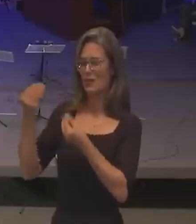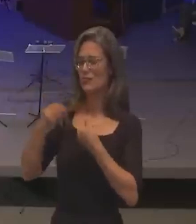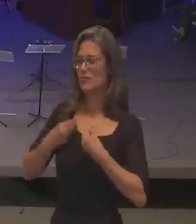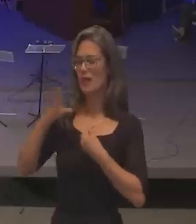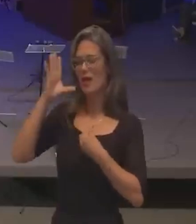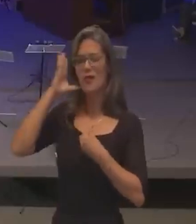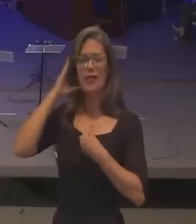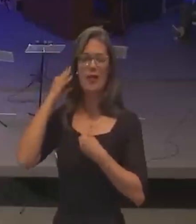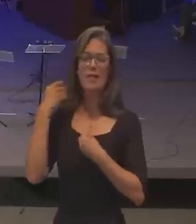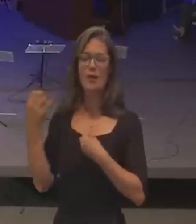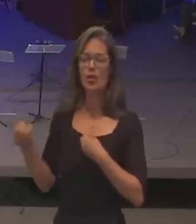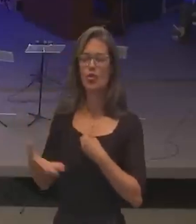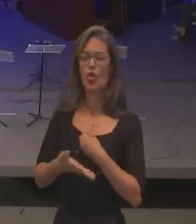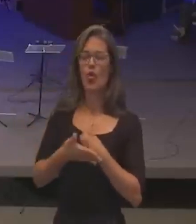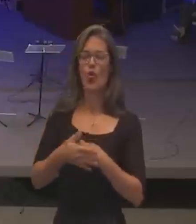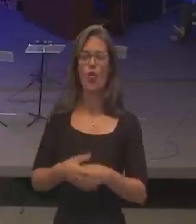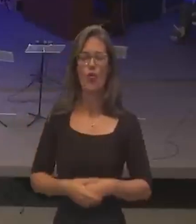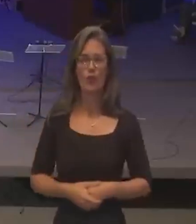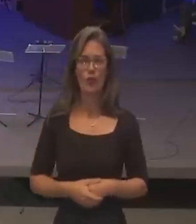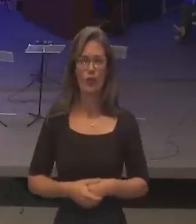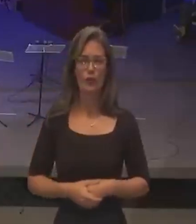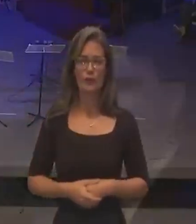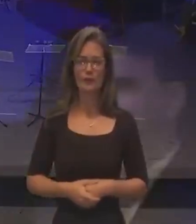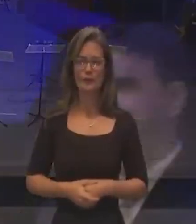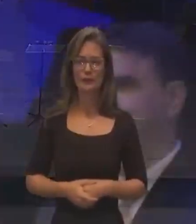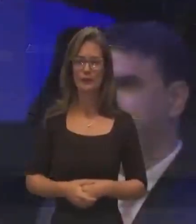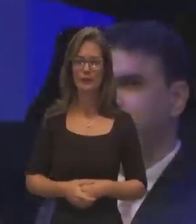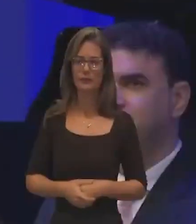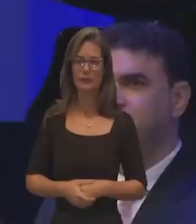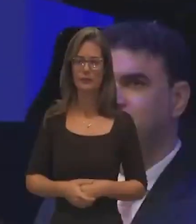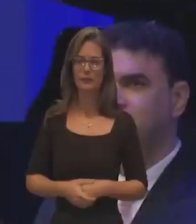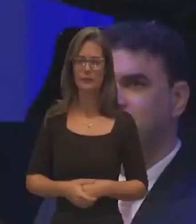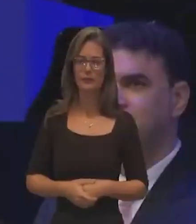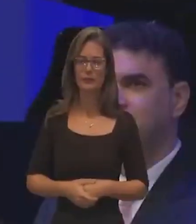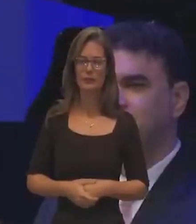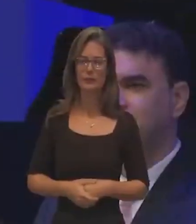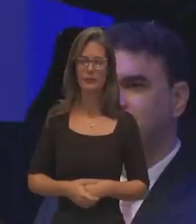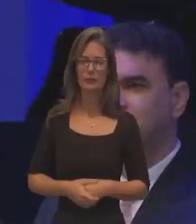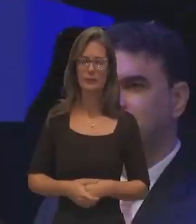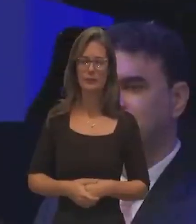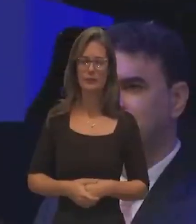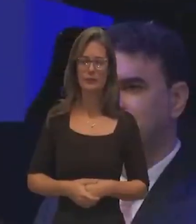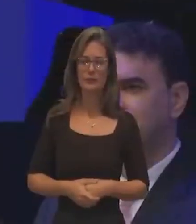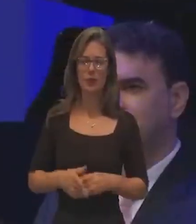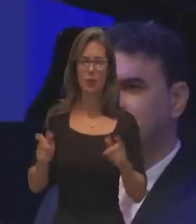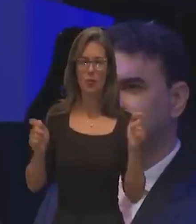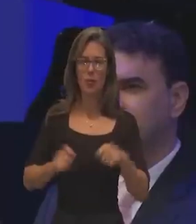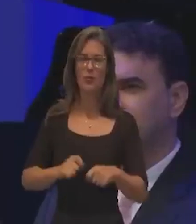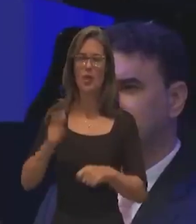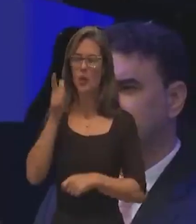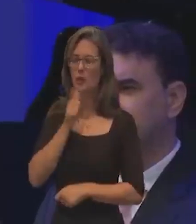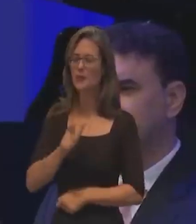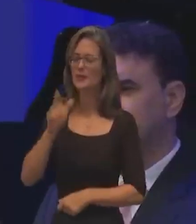novo. Ah, Senhor, que o vento da Tua presença balance os meus cabelos.